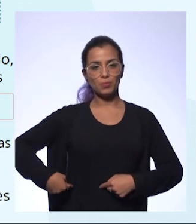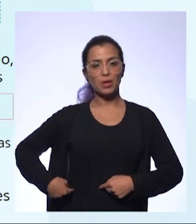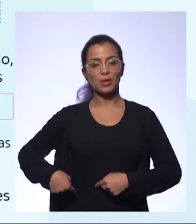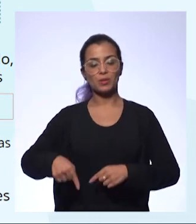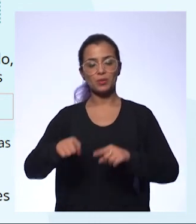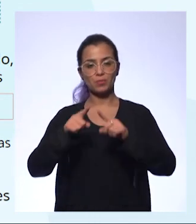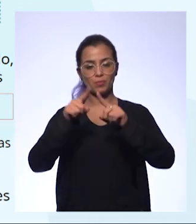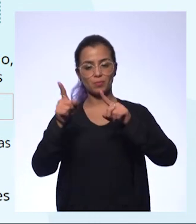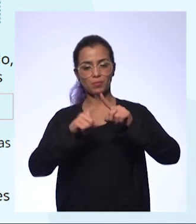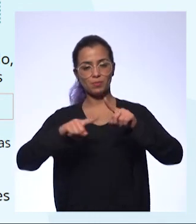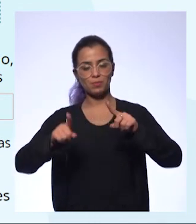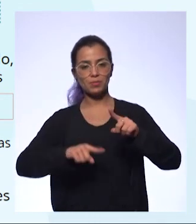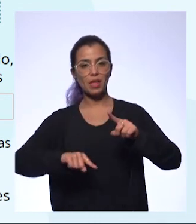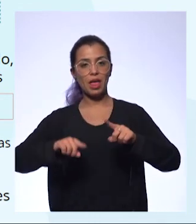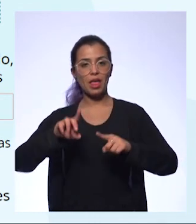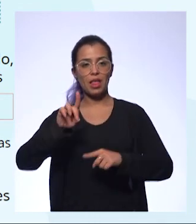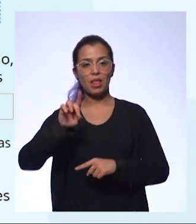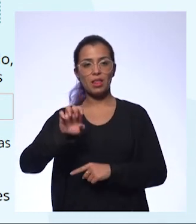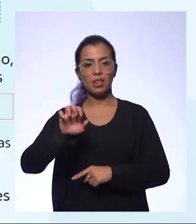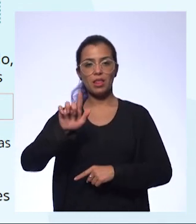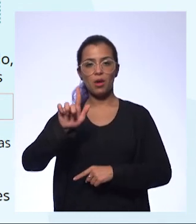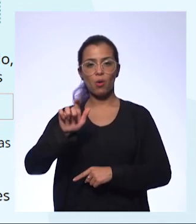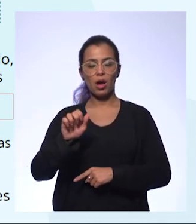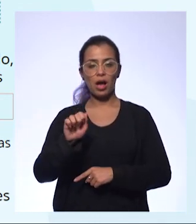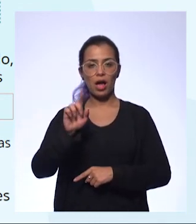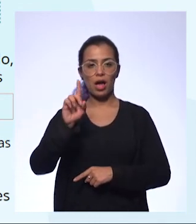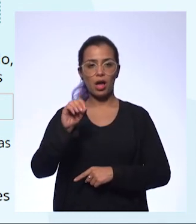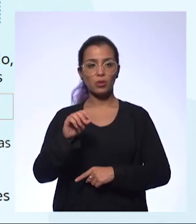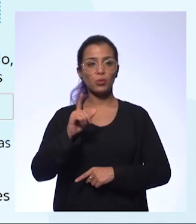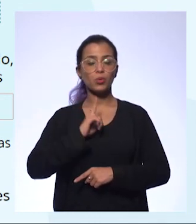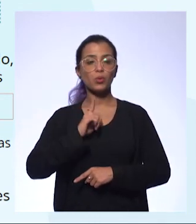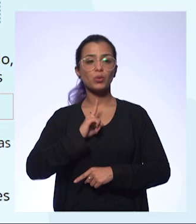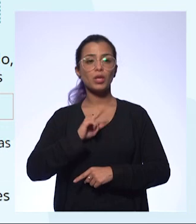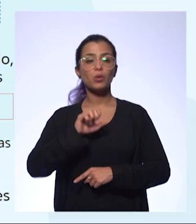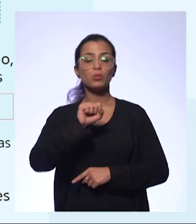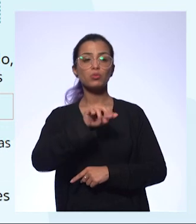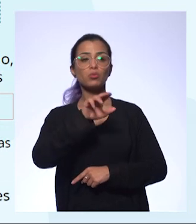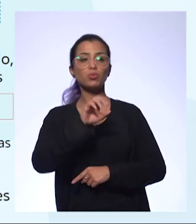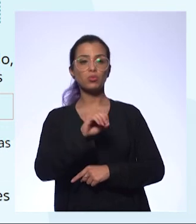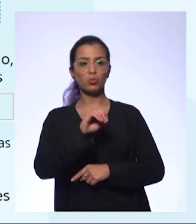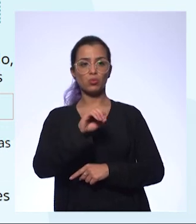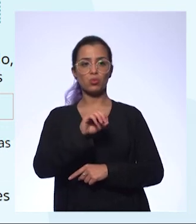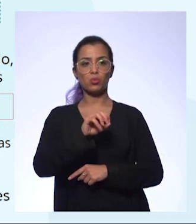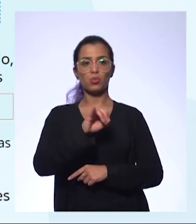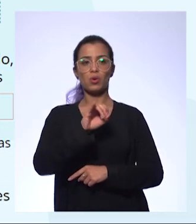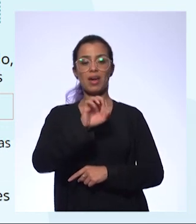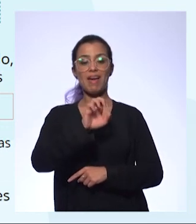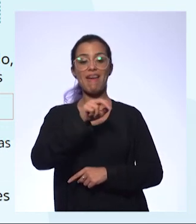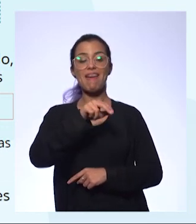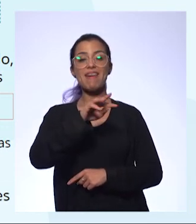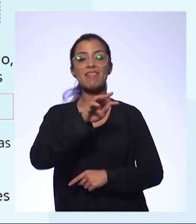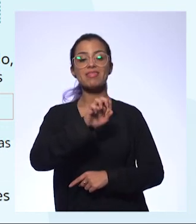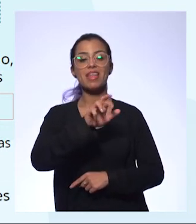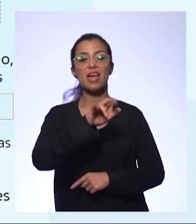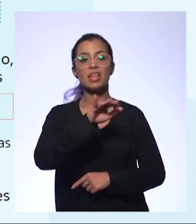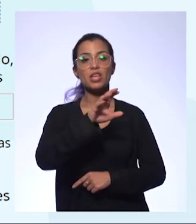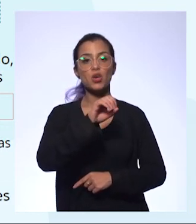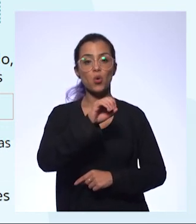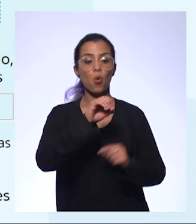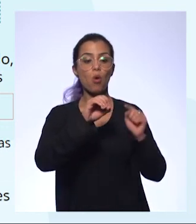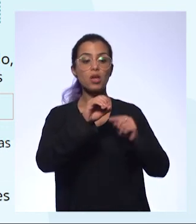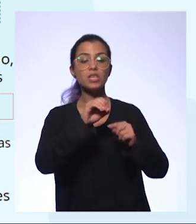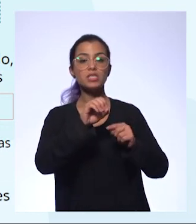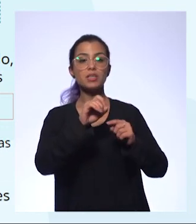de digestão, tem um suco que é próprio dele, né? O suco entérico. Então, um líquido ali que vai servir para digerir pequenas moléculas,